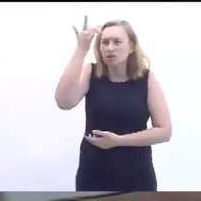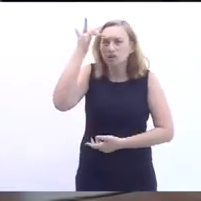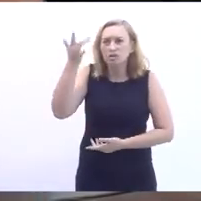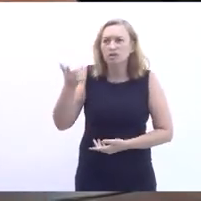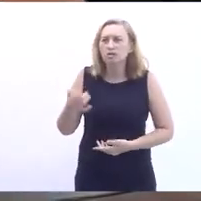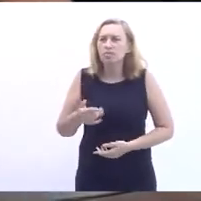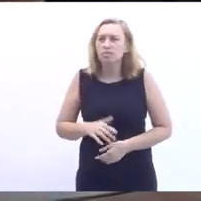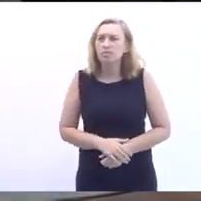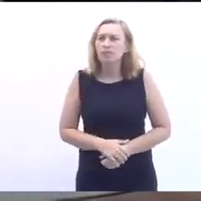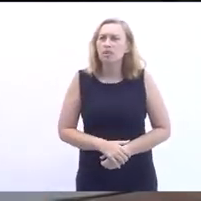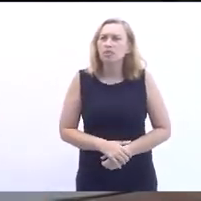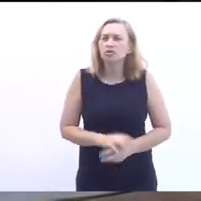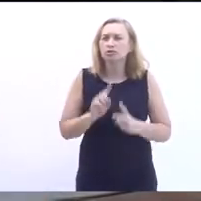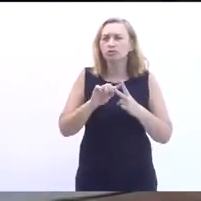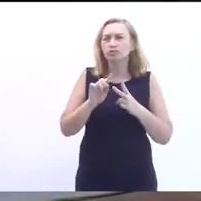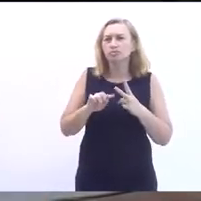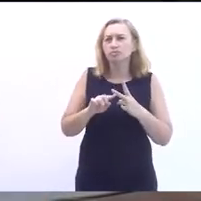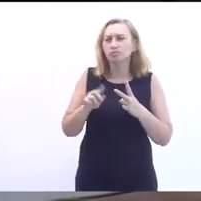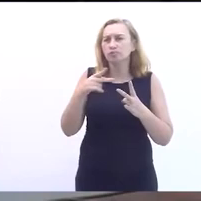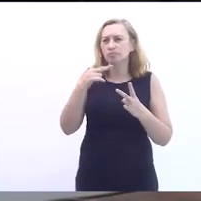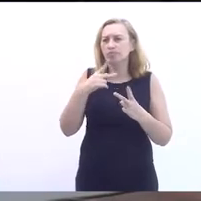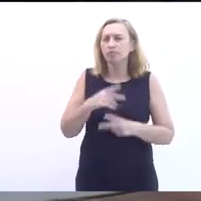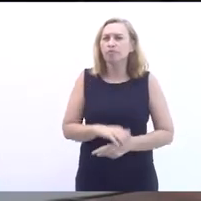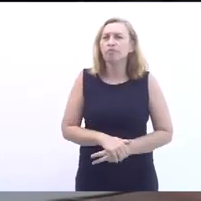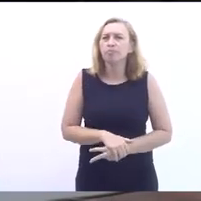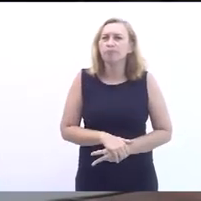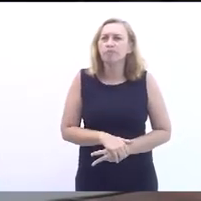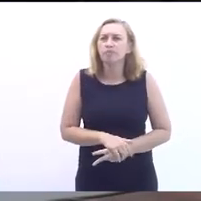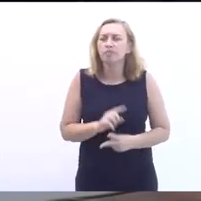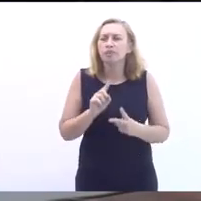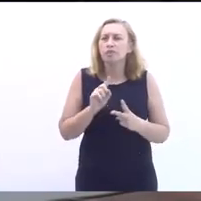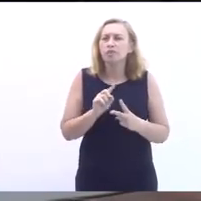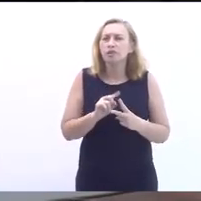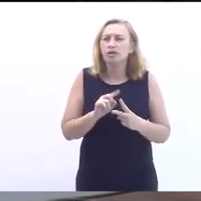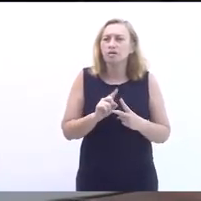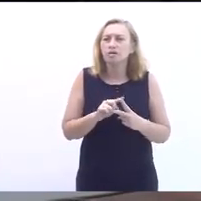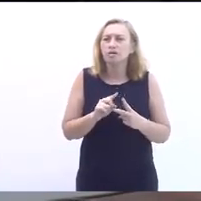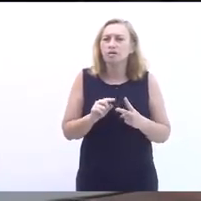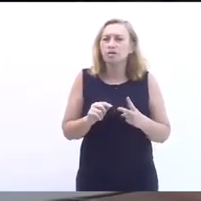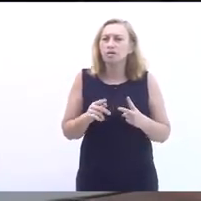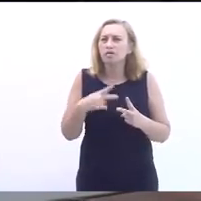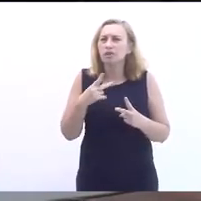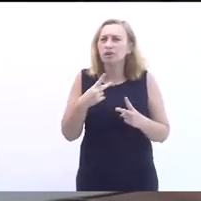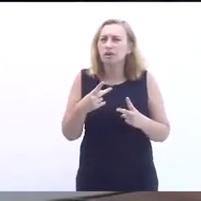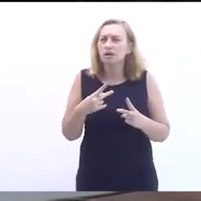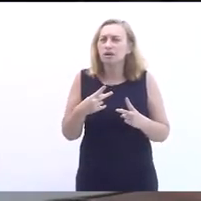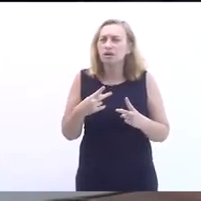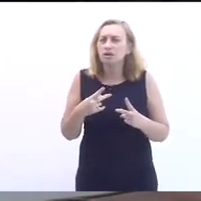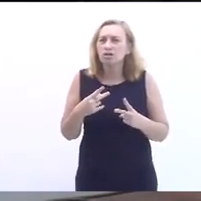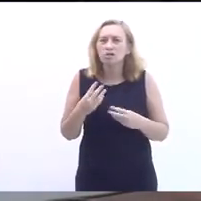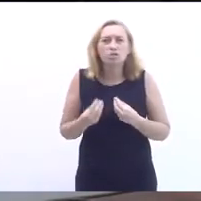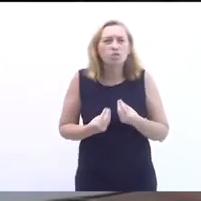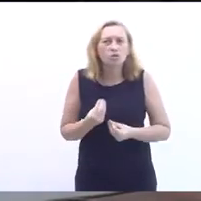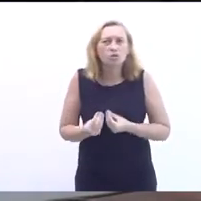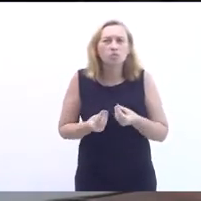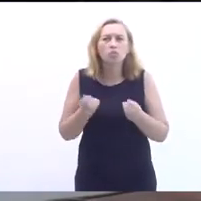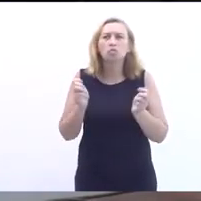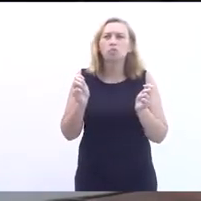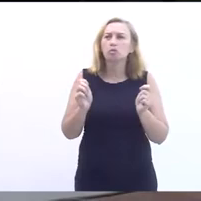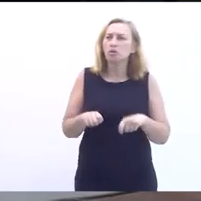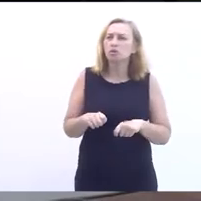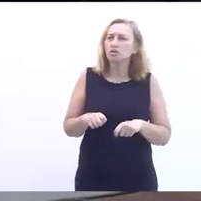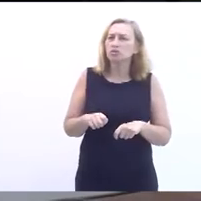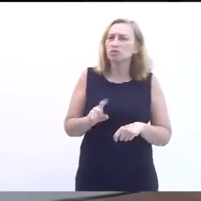bolo para você precisa nem todos os pontos para poder tocar um deles é respeito de como que seria possível